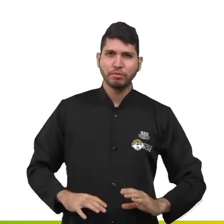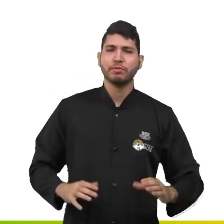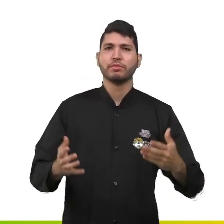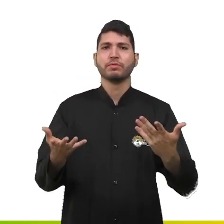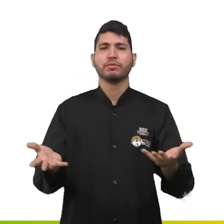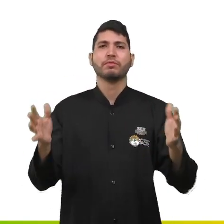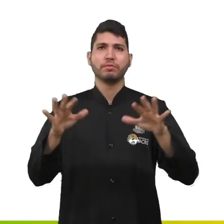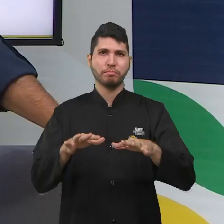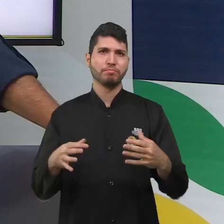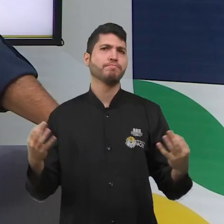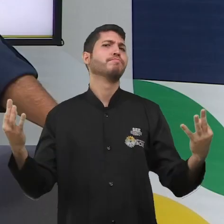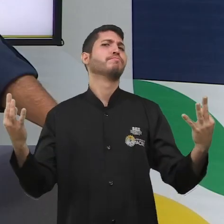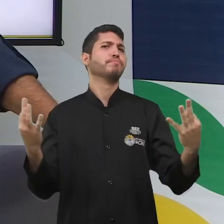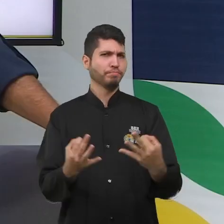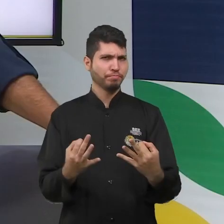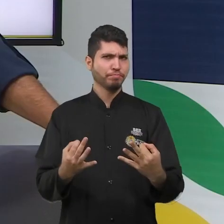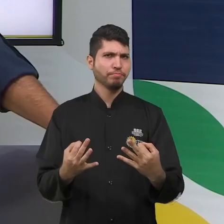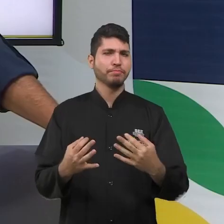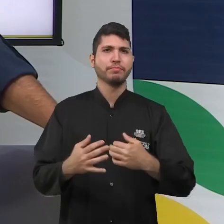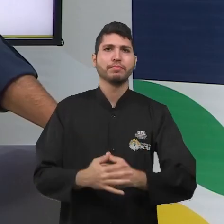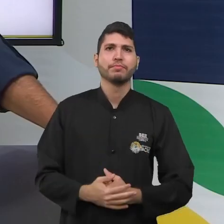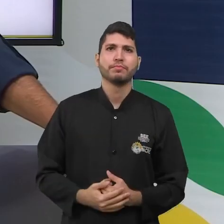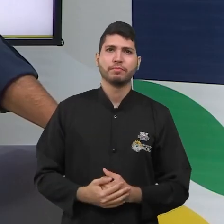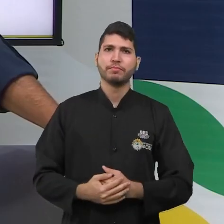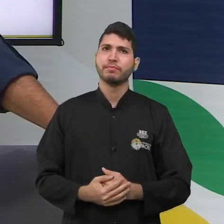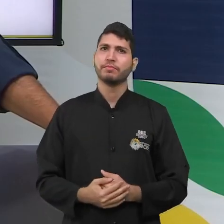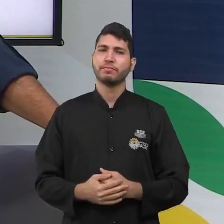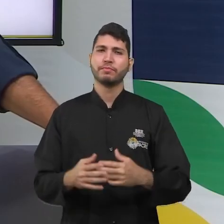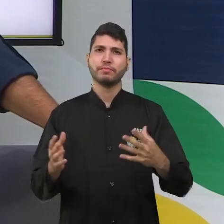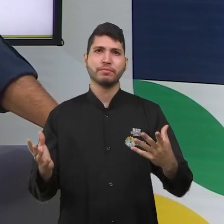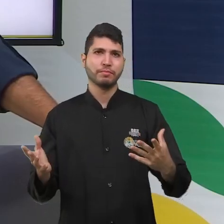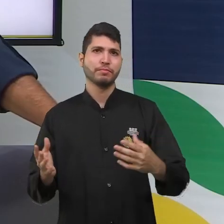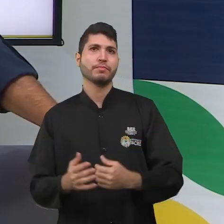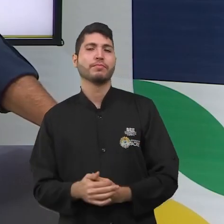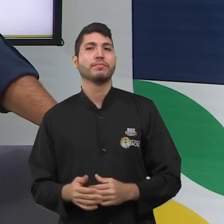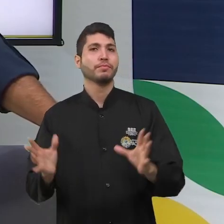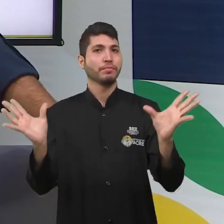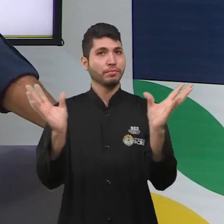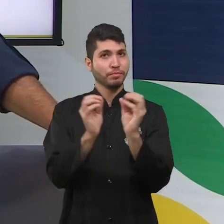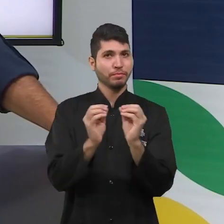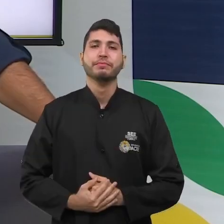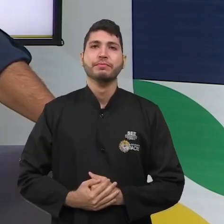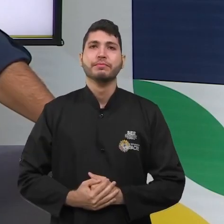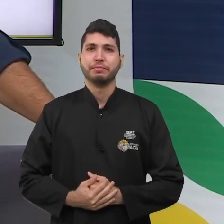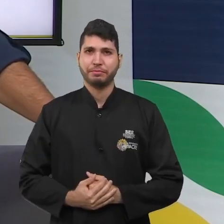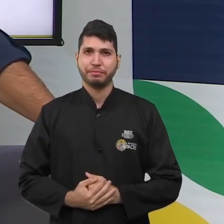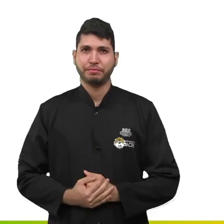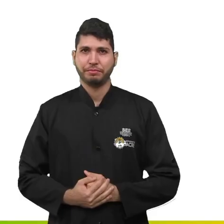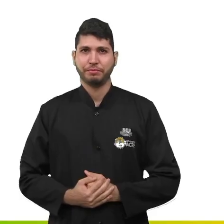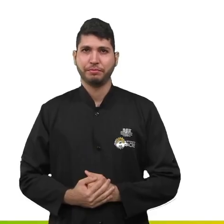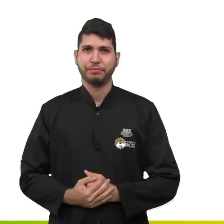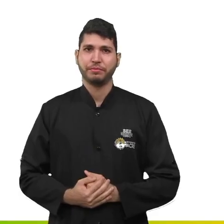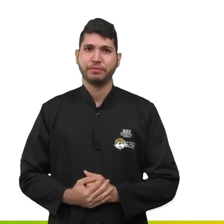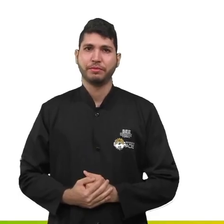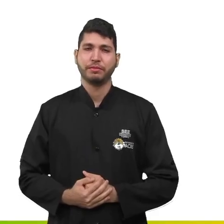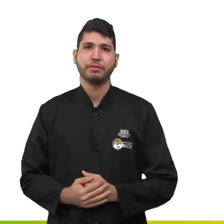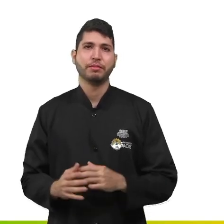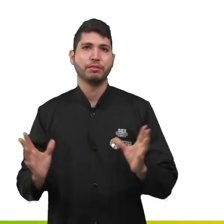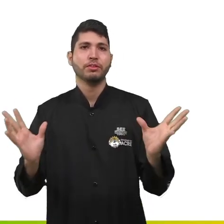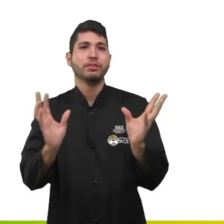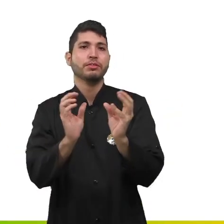inclusão. Perfeito? Tranquilinho? Vamos fazer uma recapitulação bem breve aqui com vocês? Ok. Então aqui, só